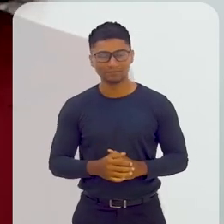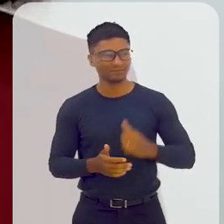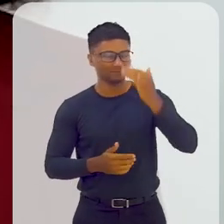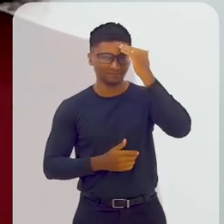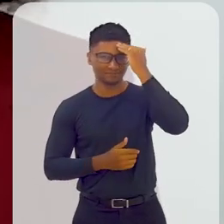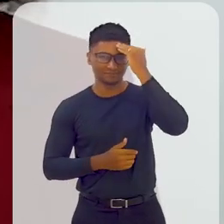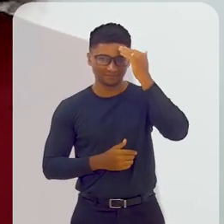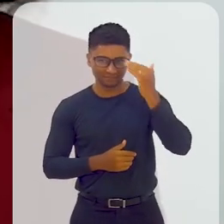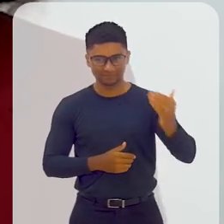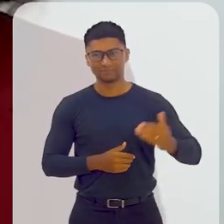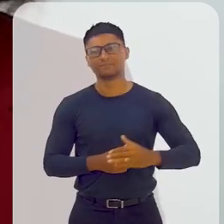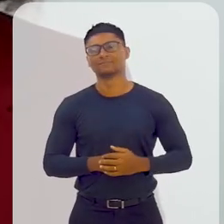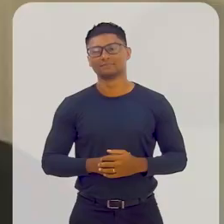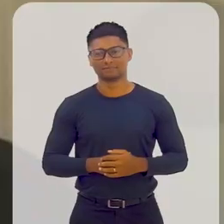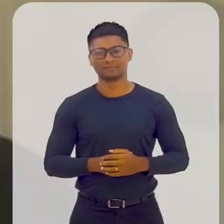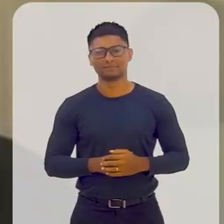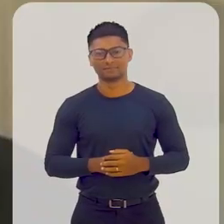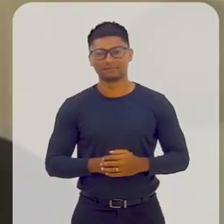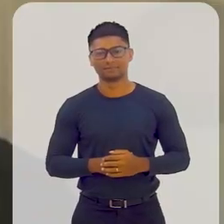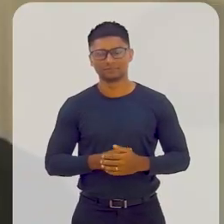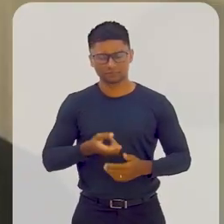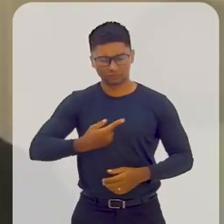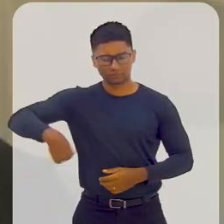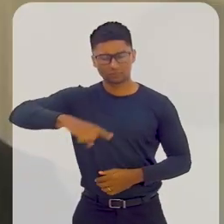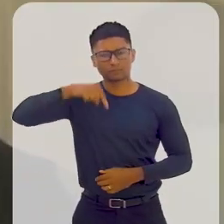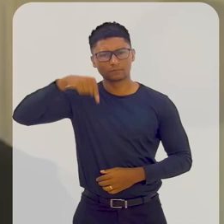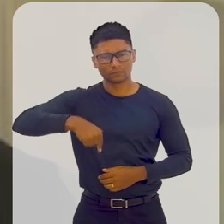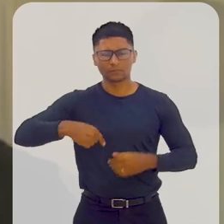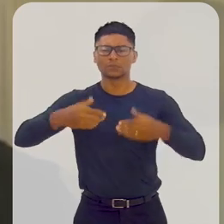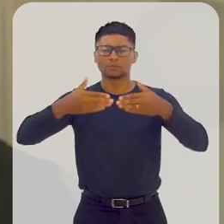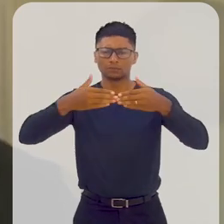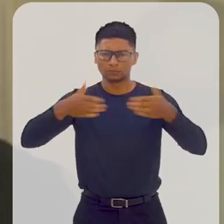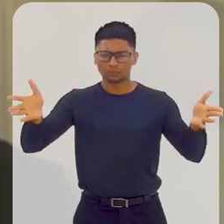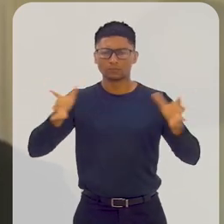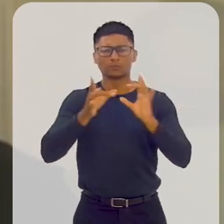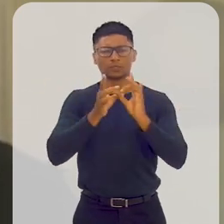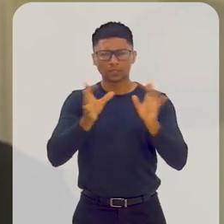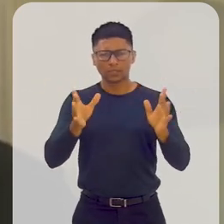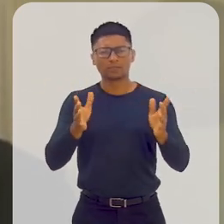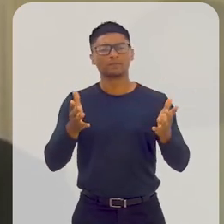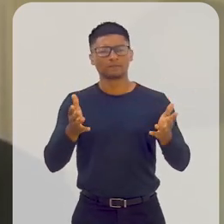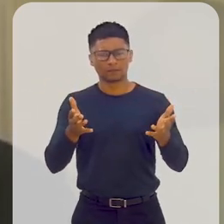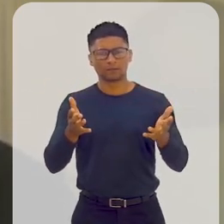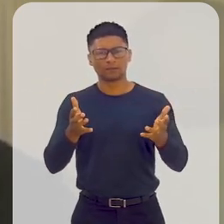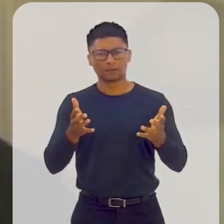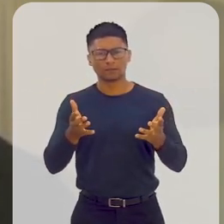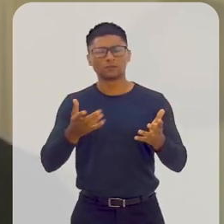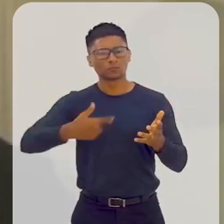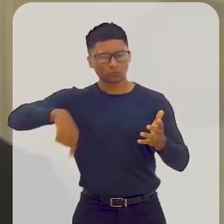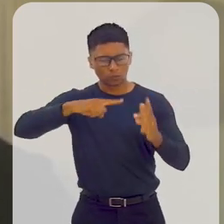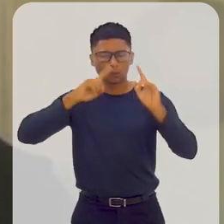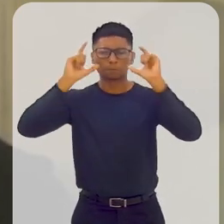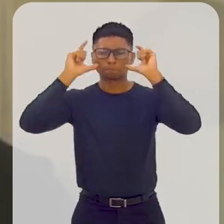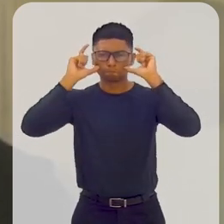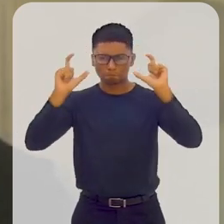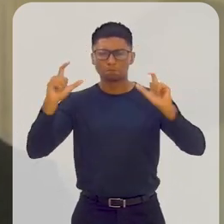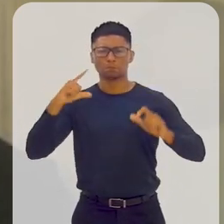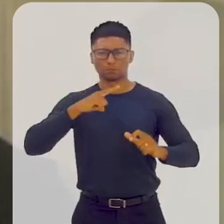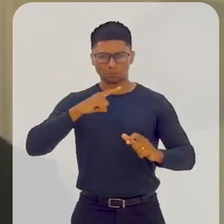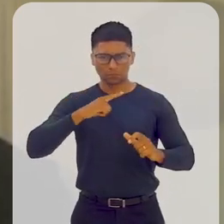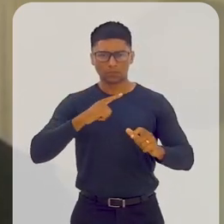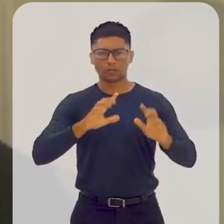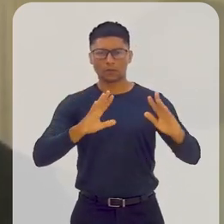futuro aqui para o Estado do Rio de Janeiro. Tá, obrigado, Geisa. Nos colocamos à disposição. Temos o